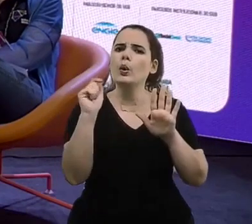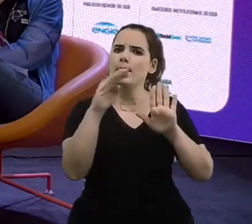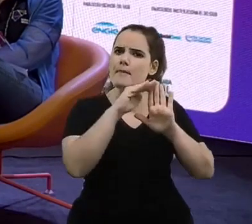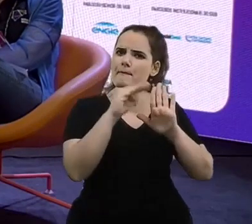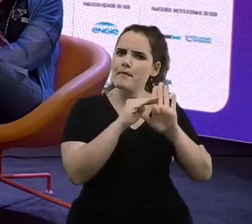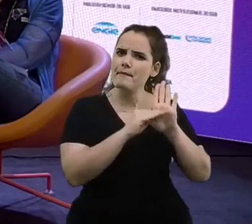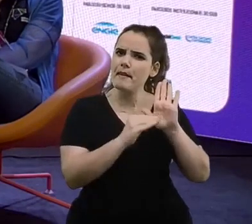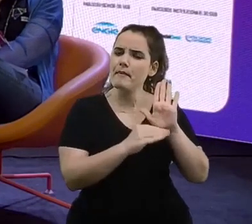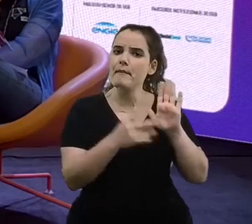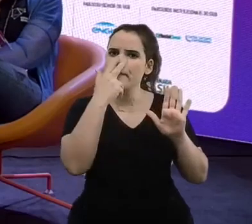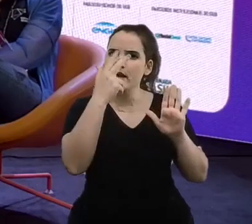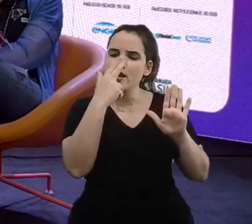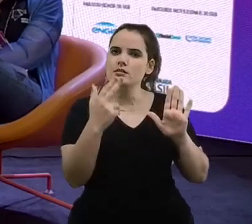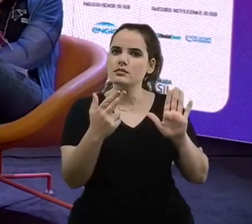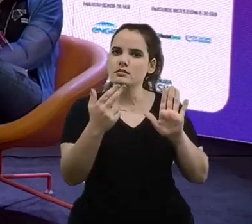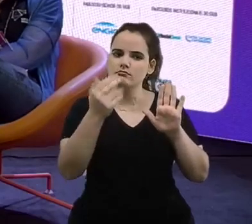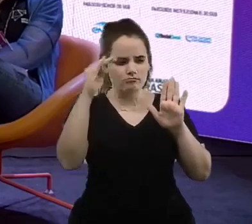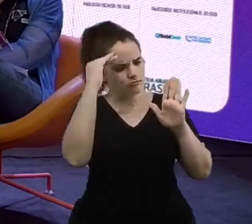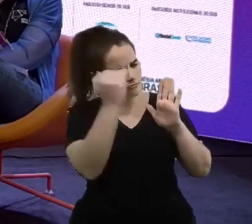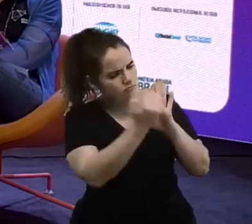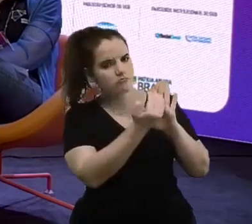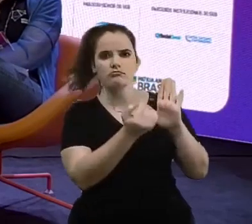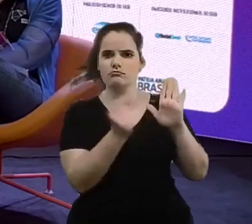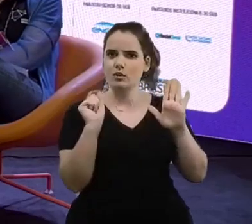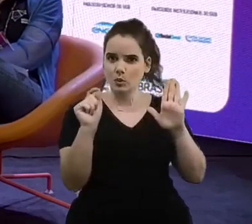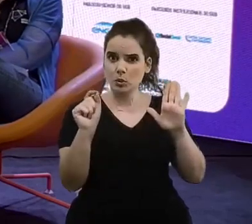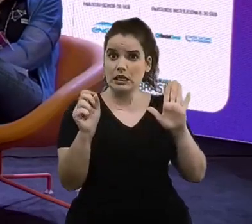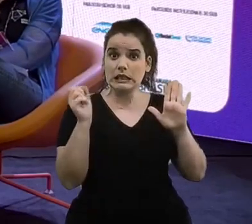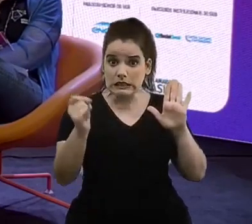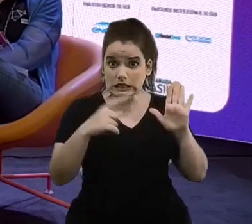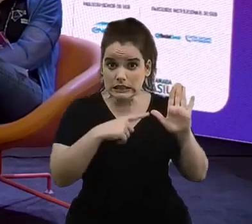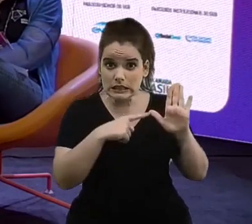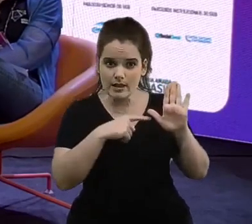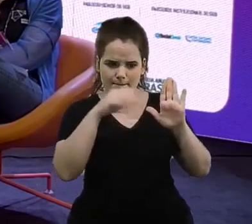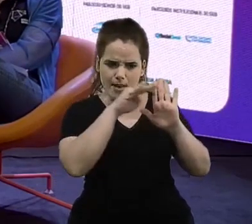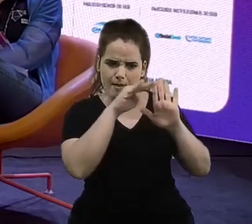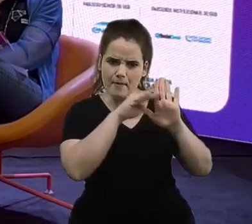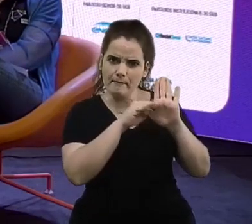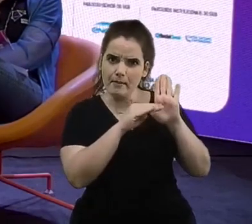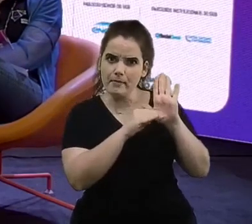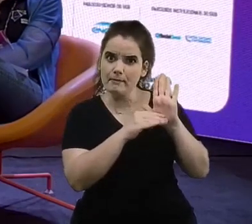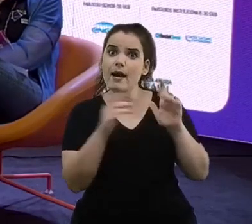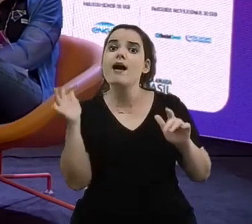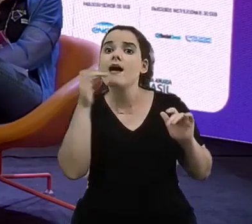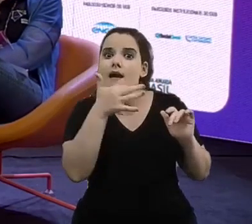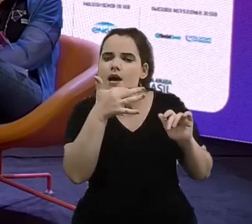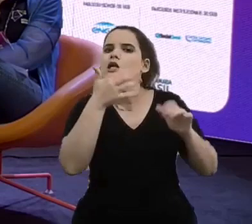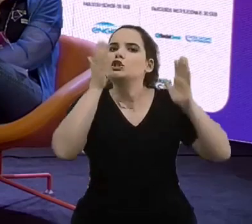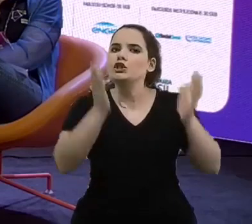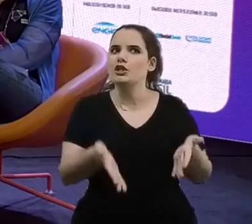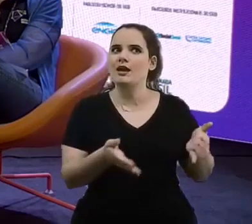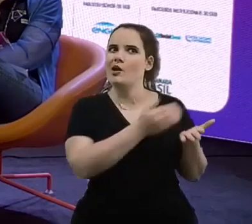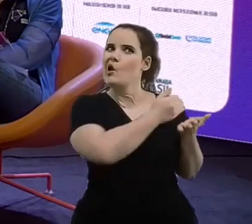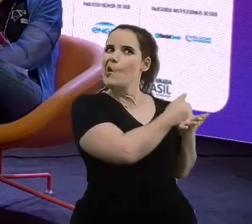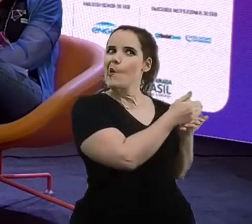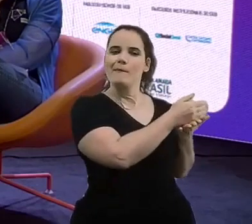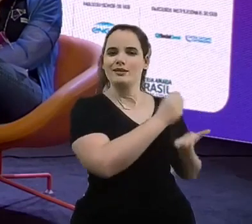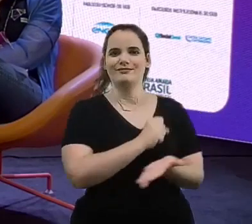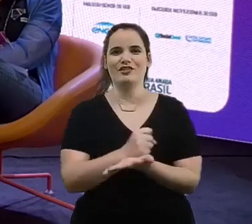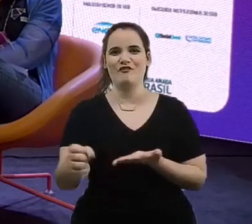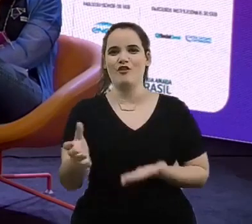visão, né, de futuro em termos de maturidade analítica que a gente precisava. Né? E aí, para resolver os nós críticos da gente, a